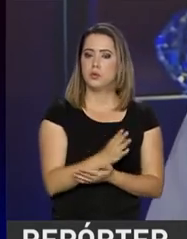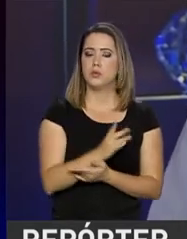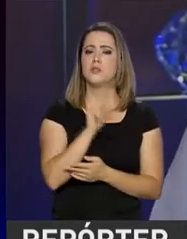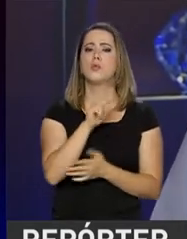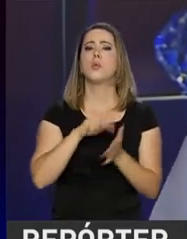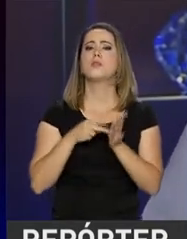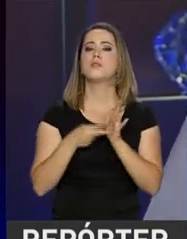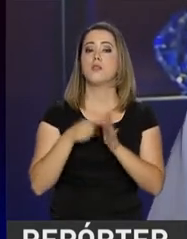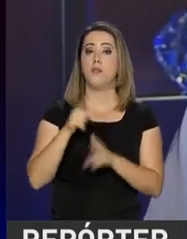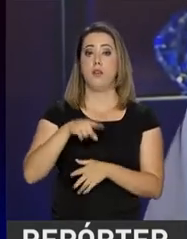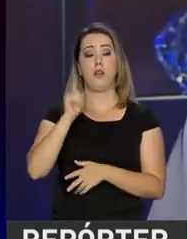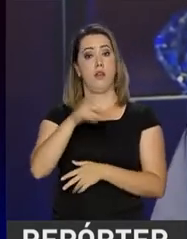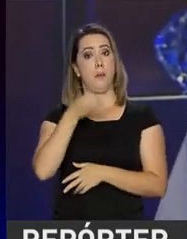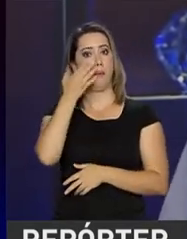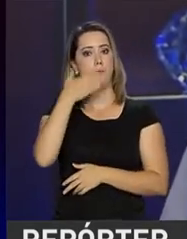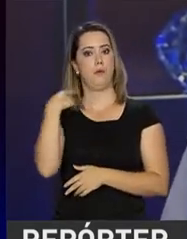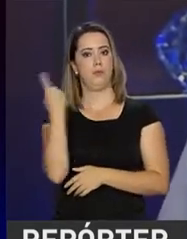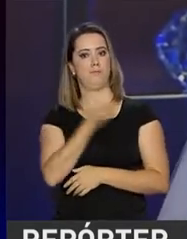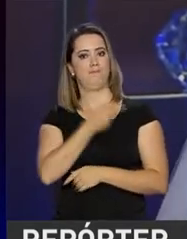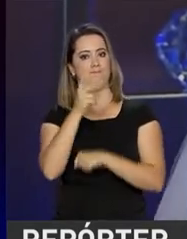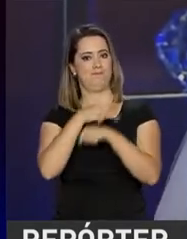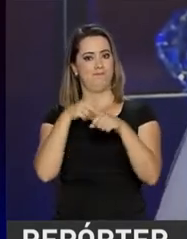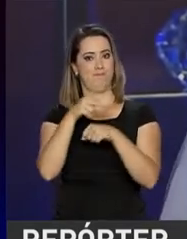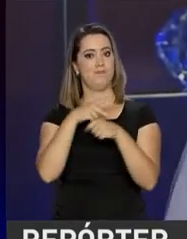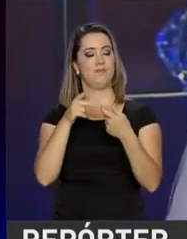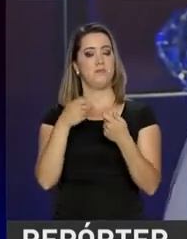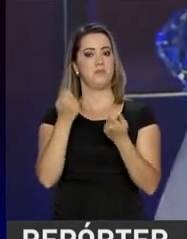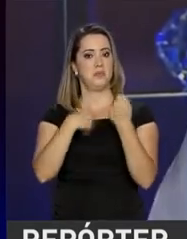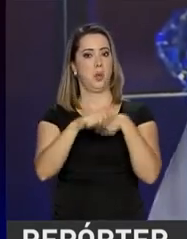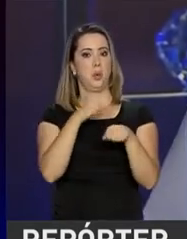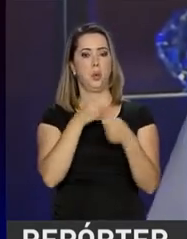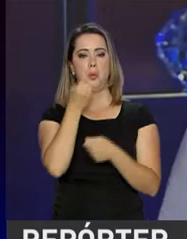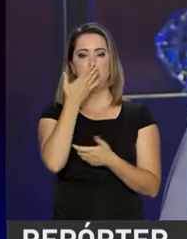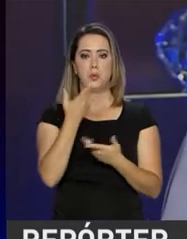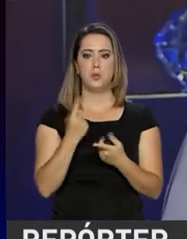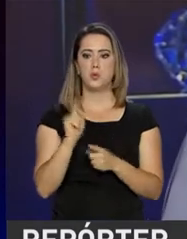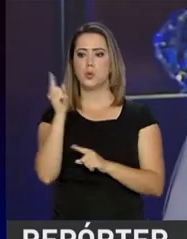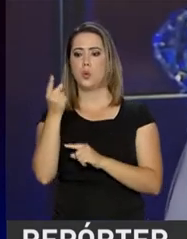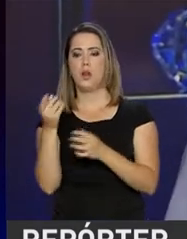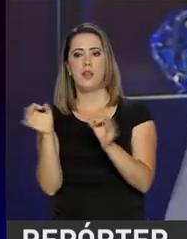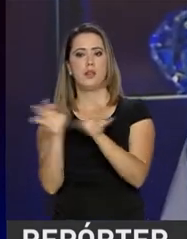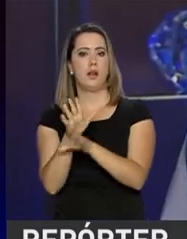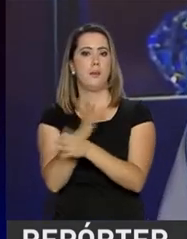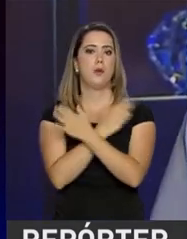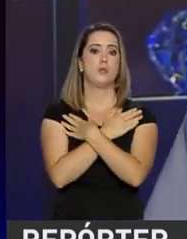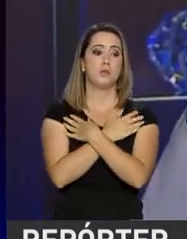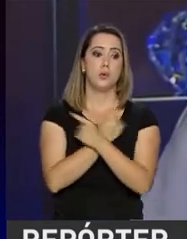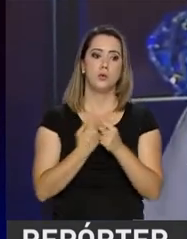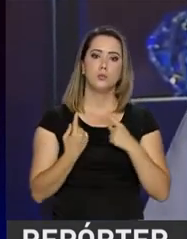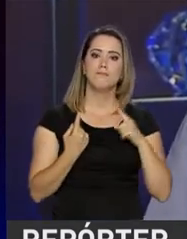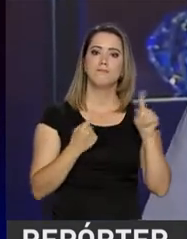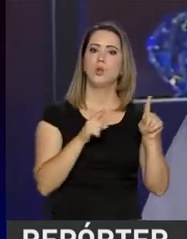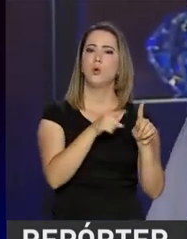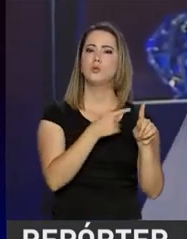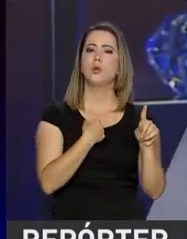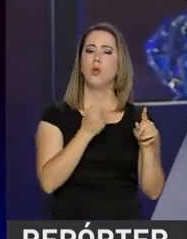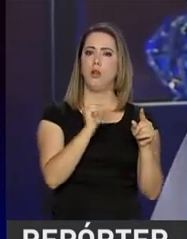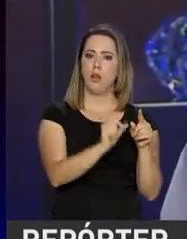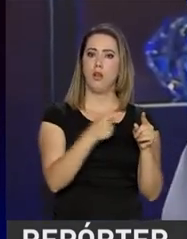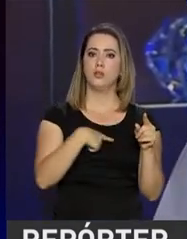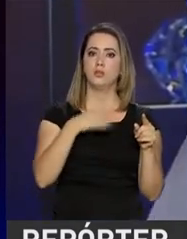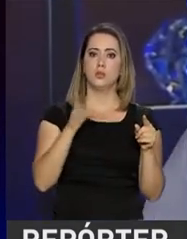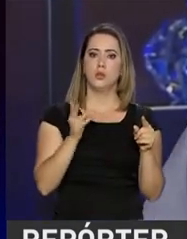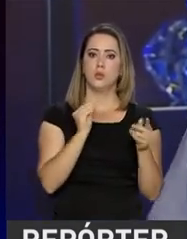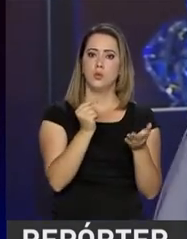grande entusiasmo com a economia brasileira de um ato volto a dizer o combate ao desemprego de outro lado as aplicações vultosos